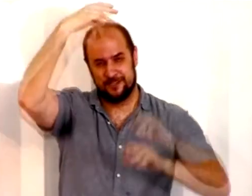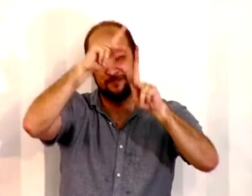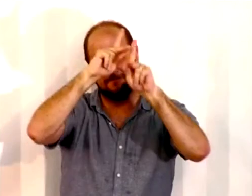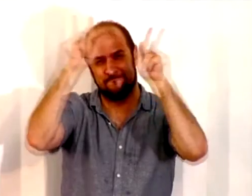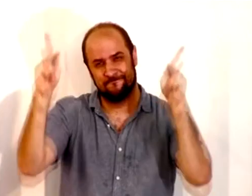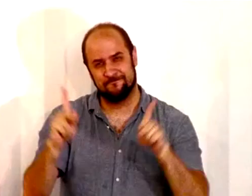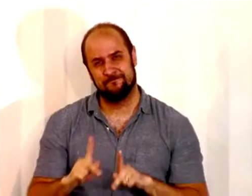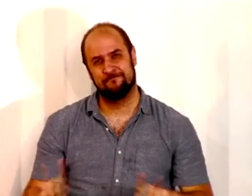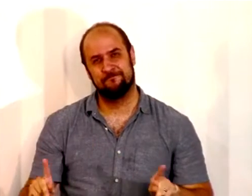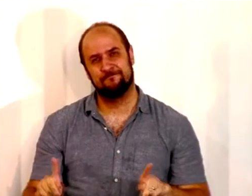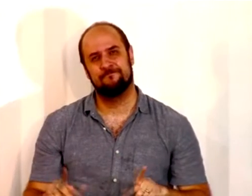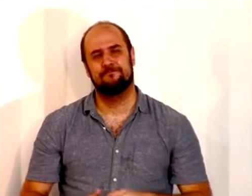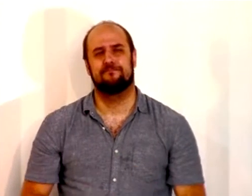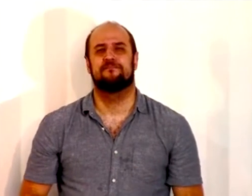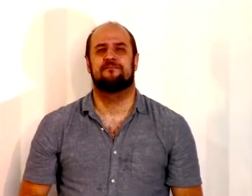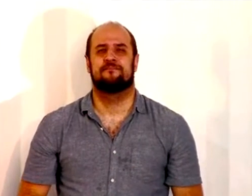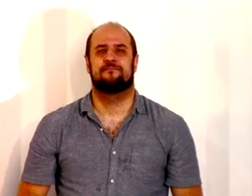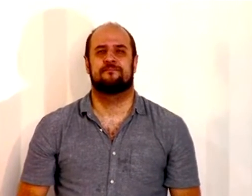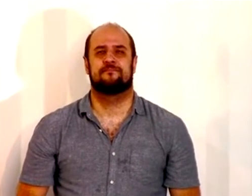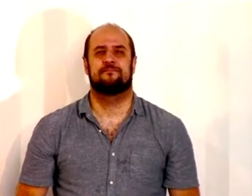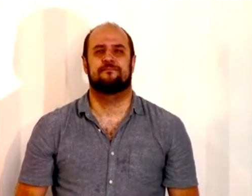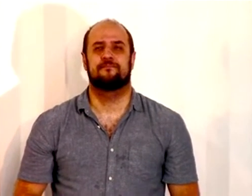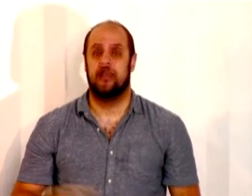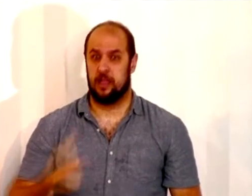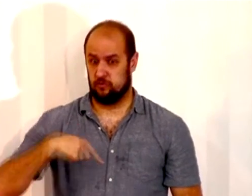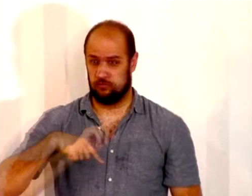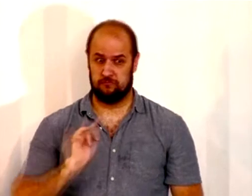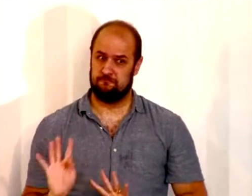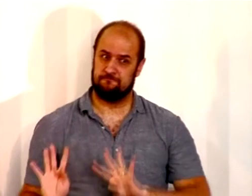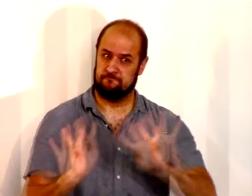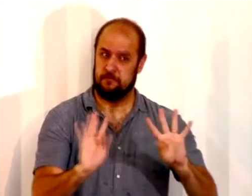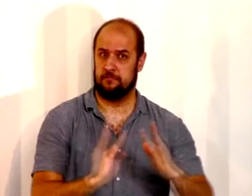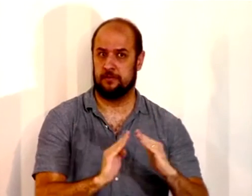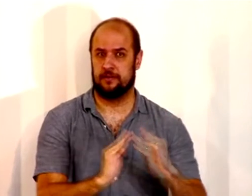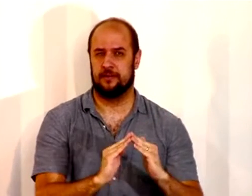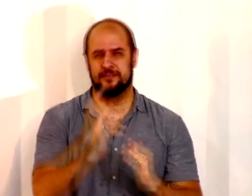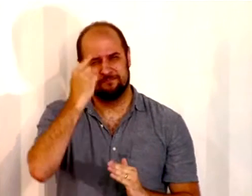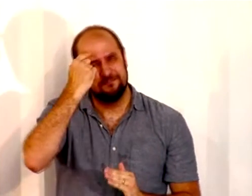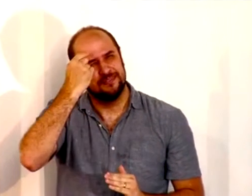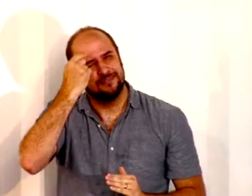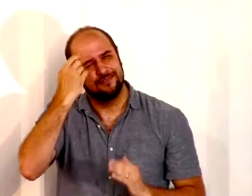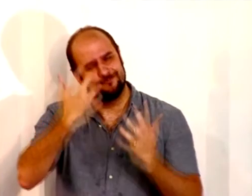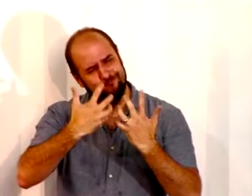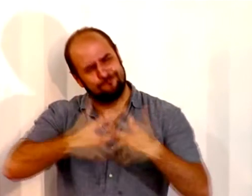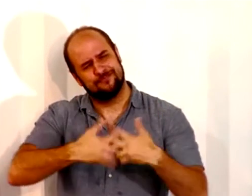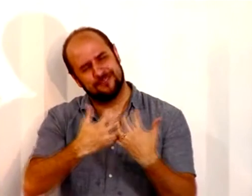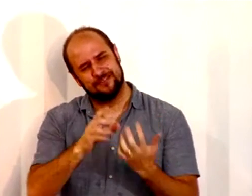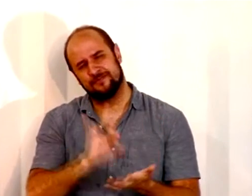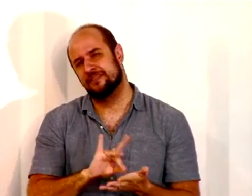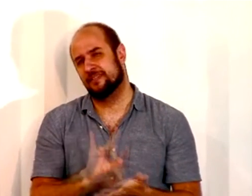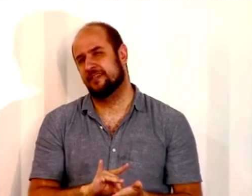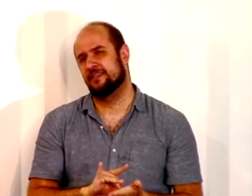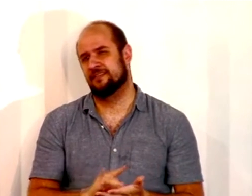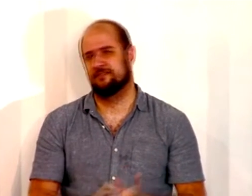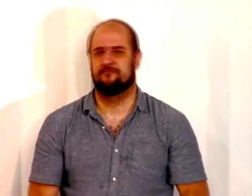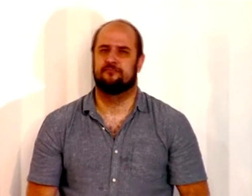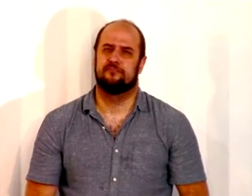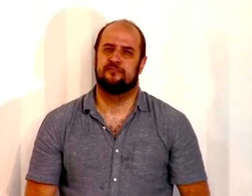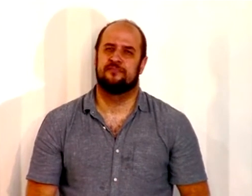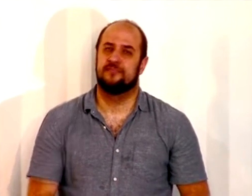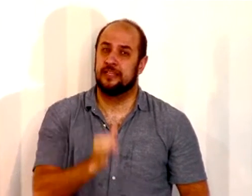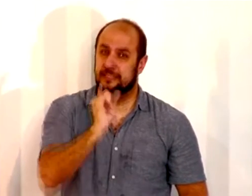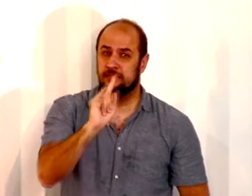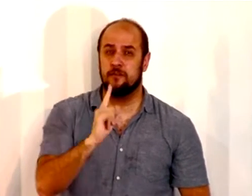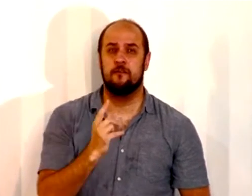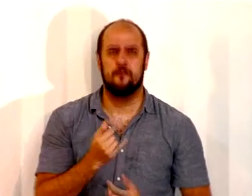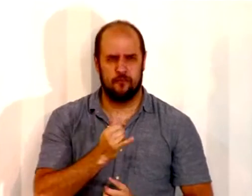da paz. Vamos voltar para casa daqui a pouco pensando nessas verdades? Talvez hoje à noite, se lhe derem a oportunidade